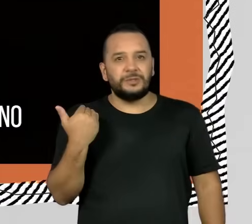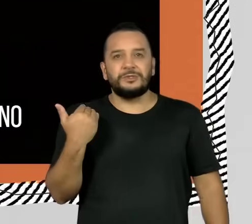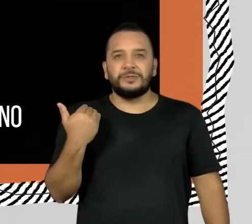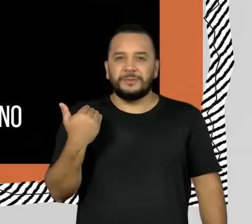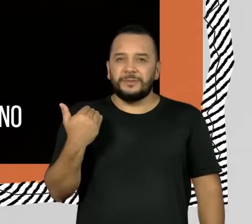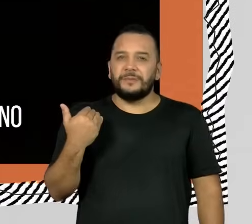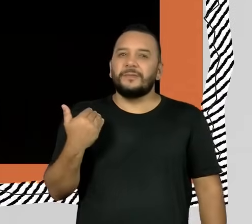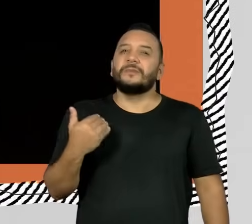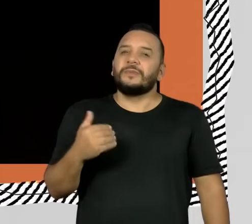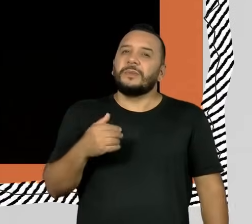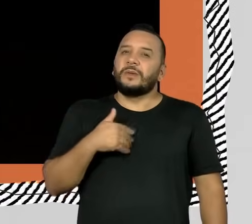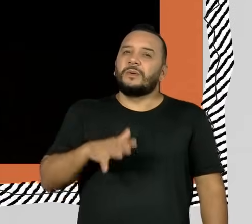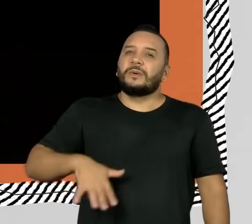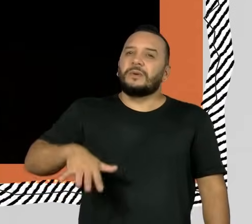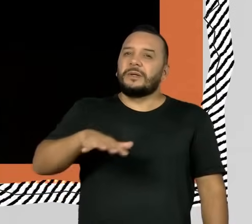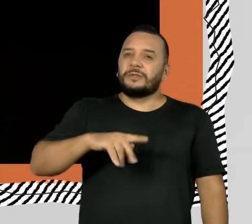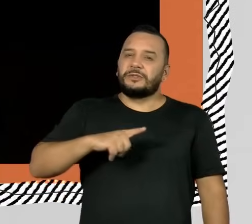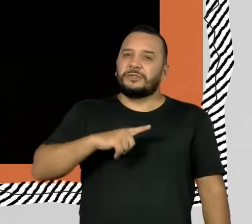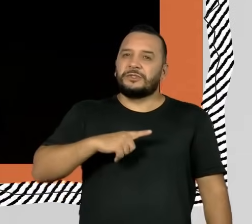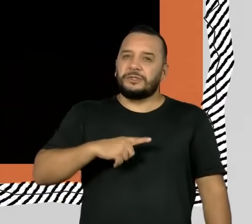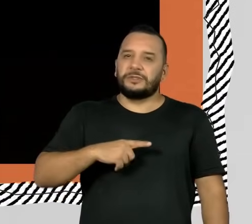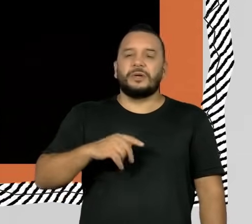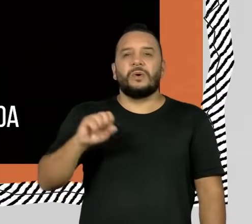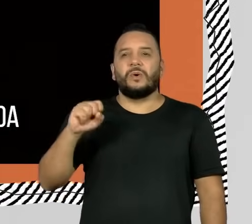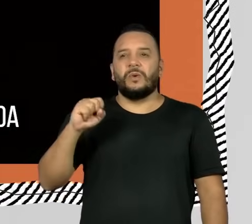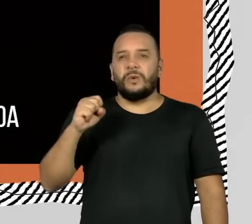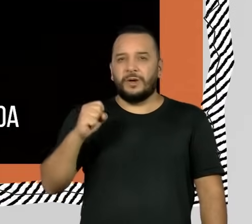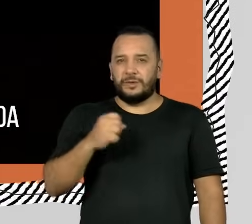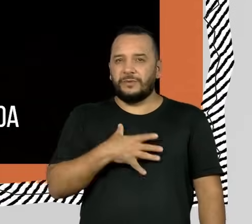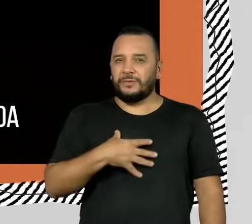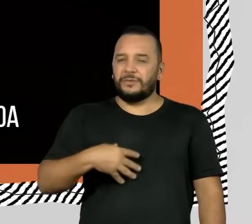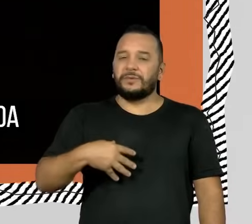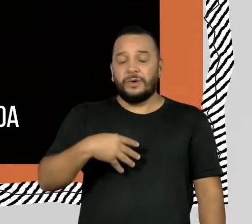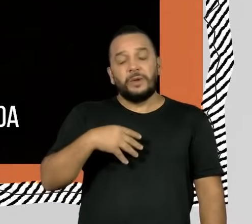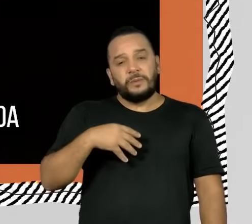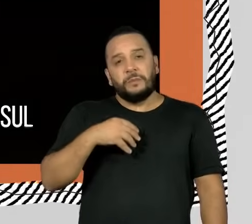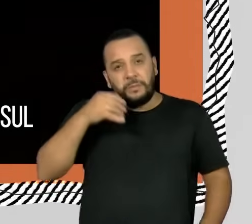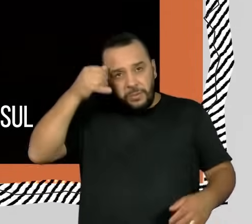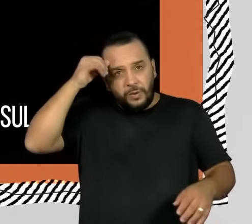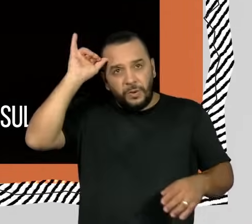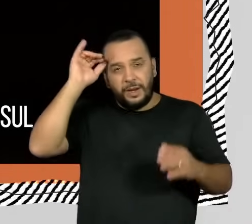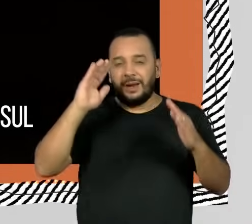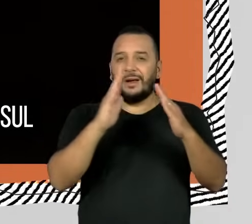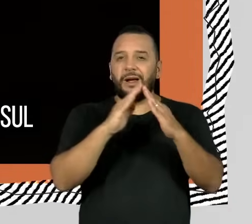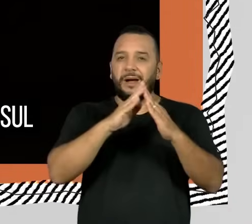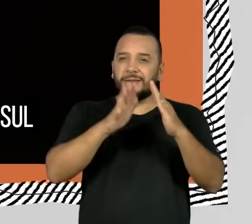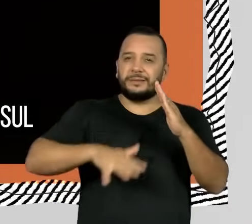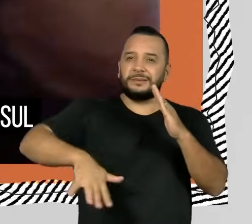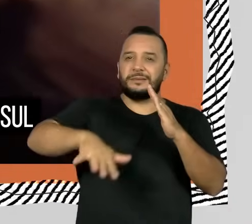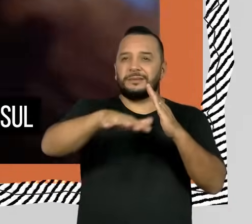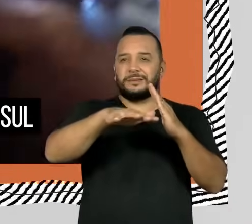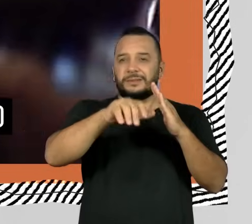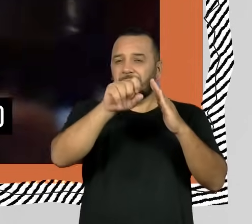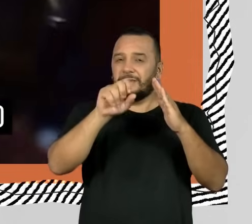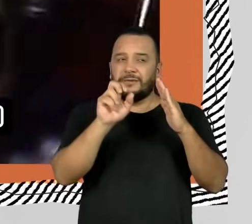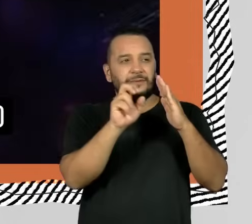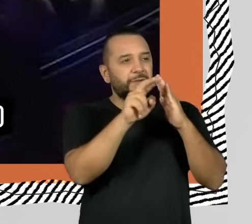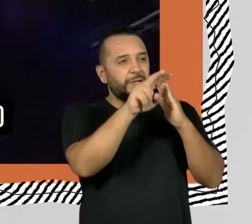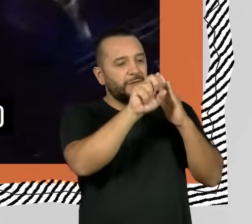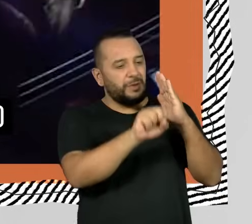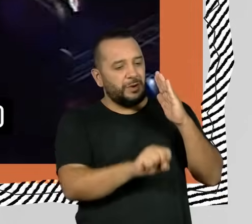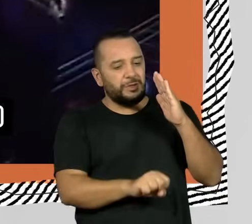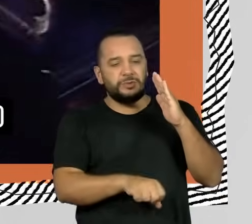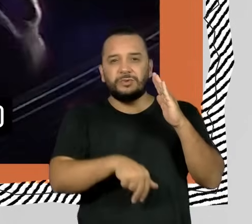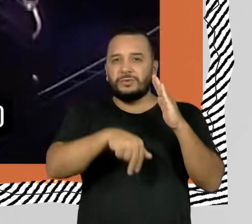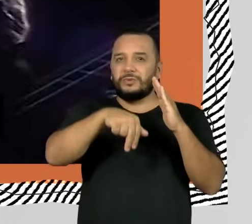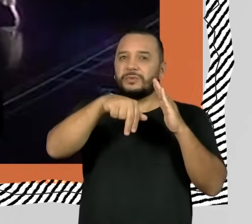de Marculino tinha 8 boi zebu, uma casa com varanda dando pro norte e pro sul. O paiol